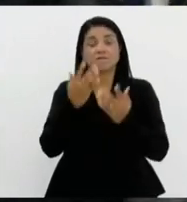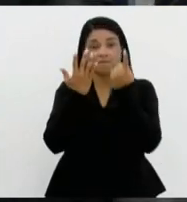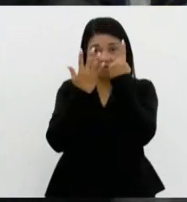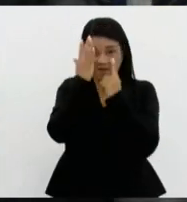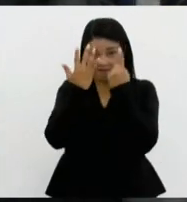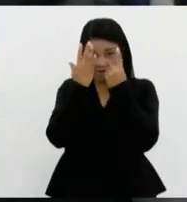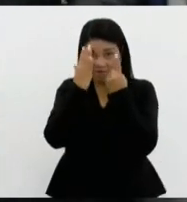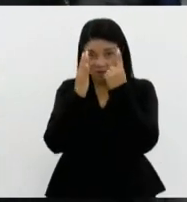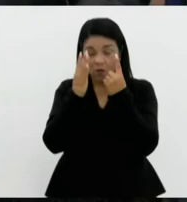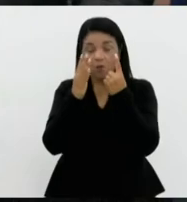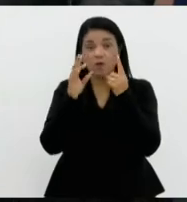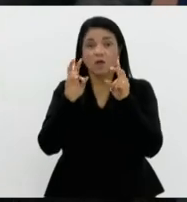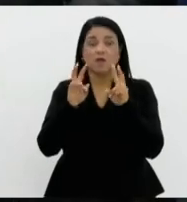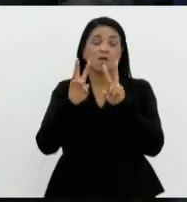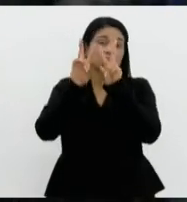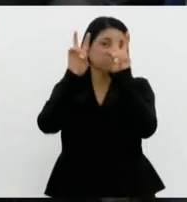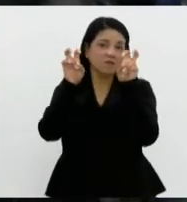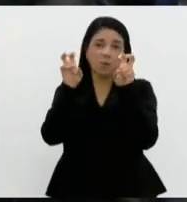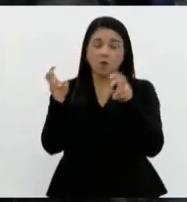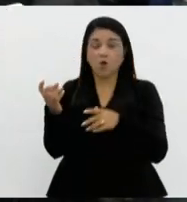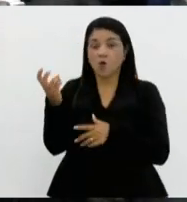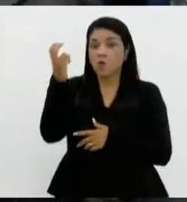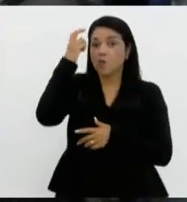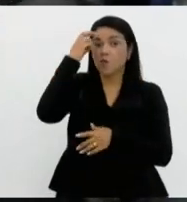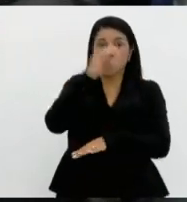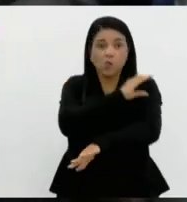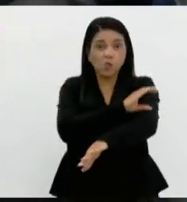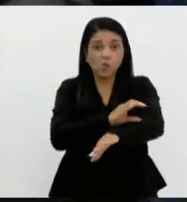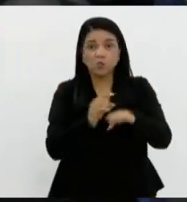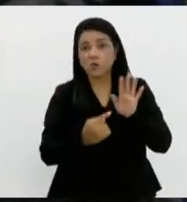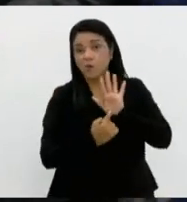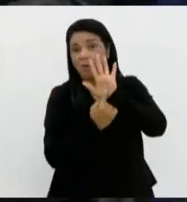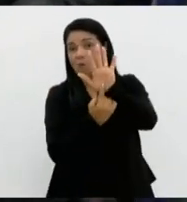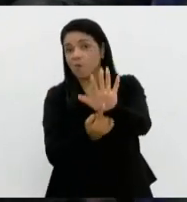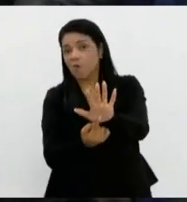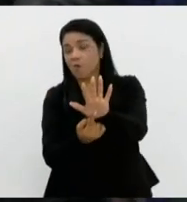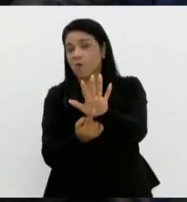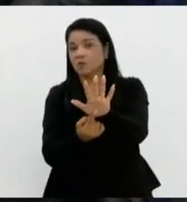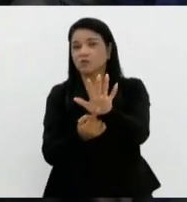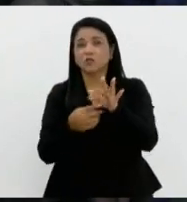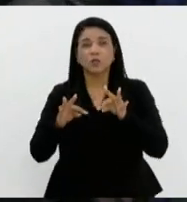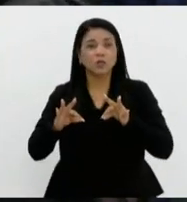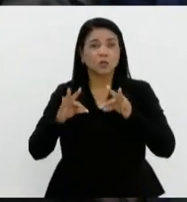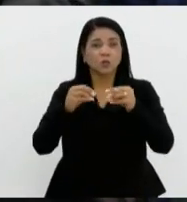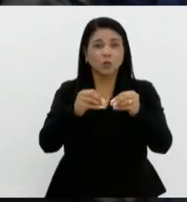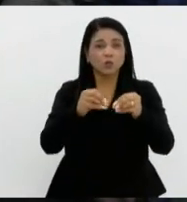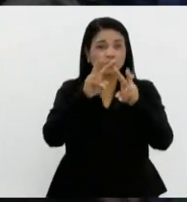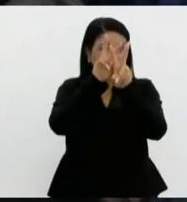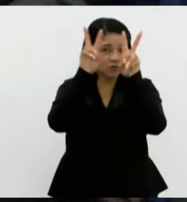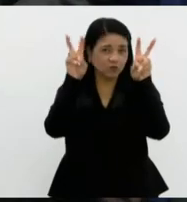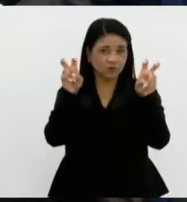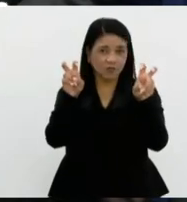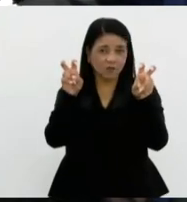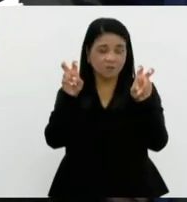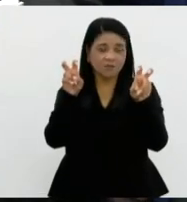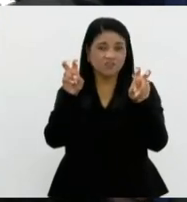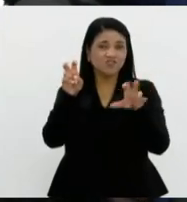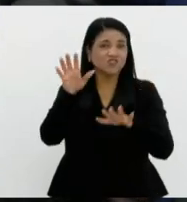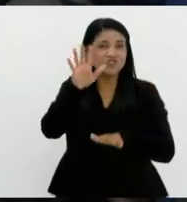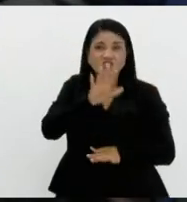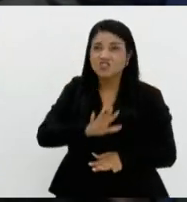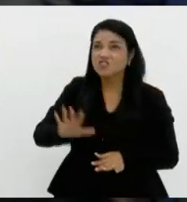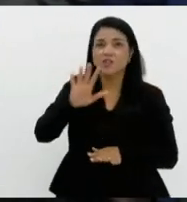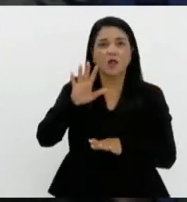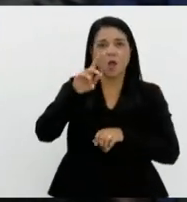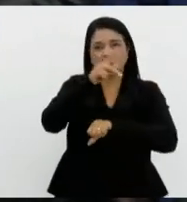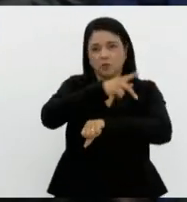é o único segmento cultural que consegue expressar, de fato, todos os temas geral do país. Por